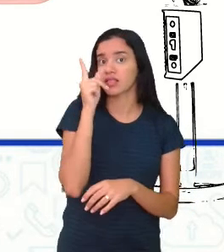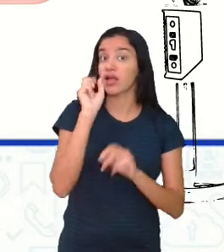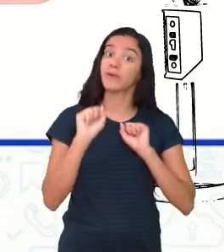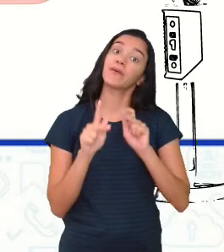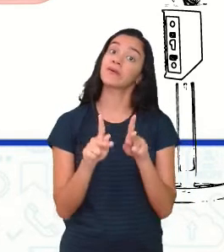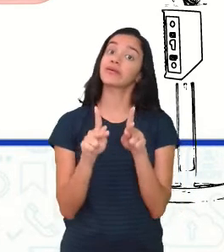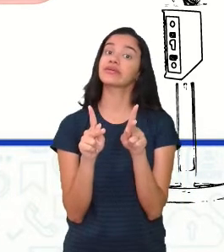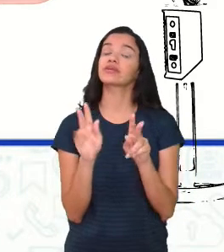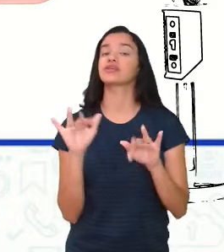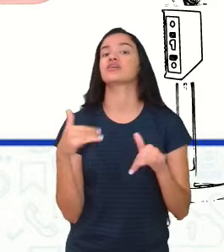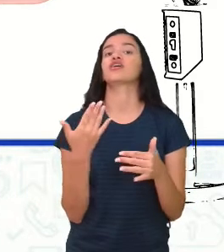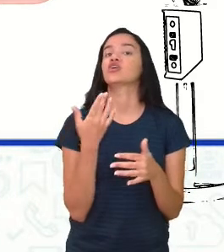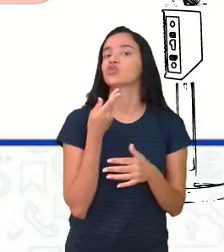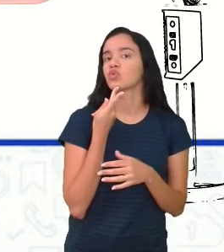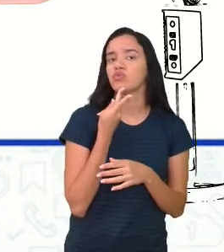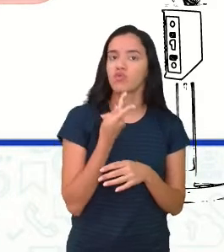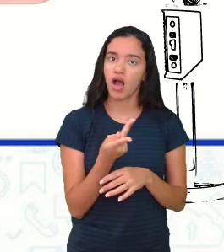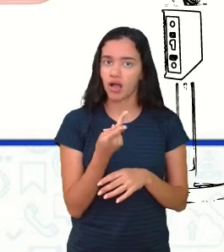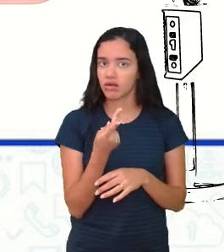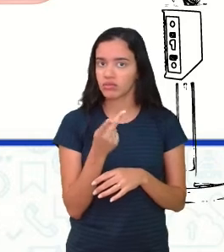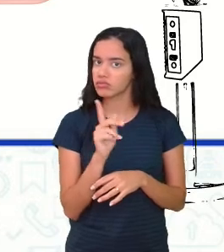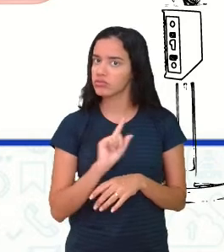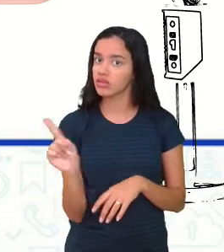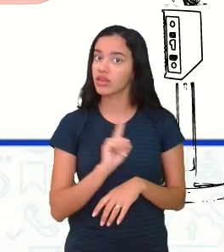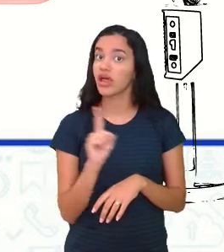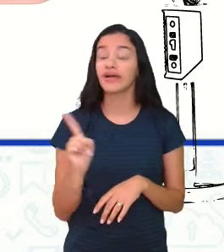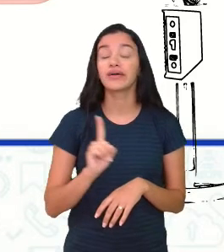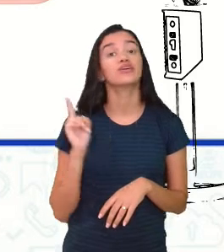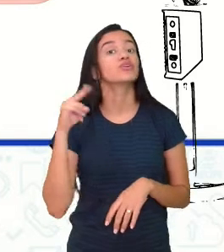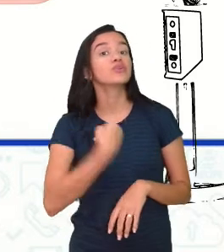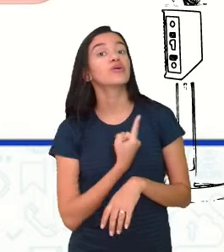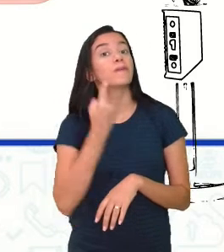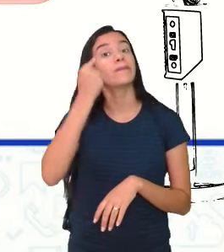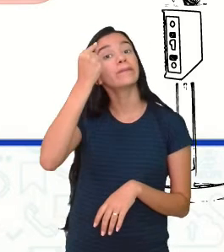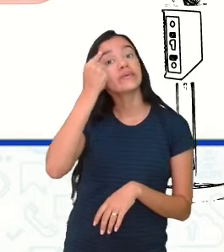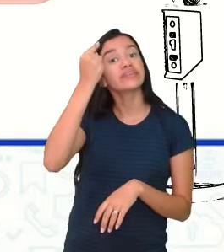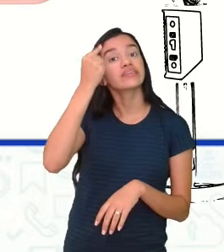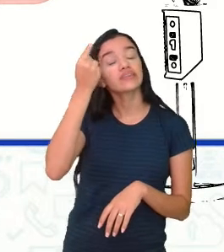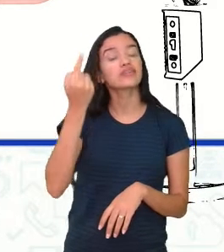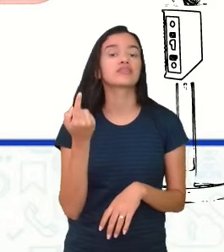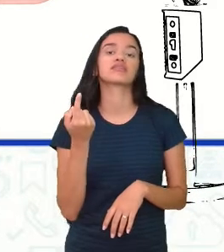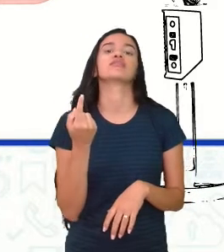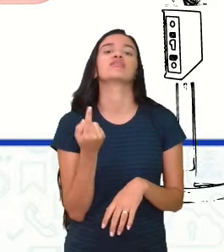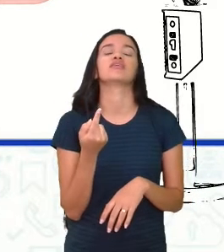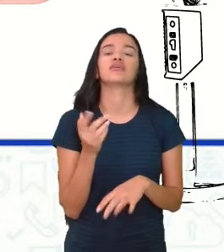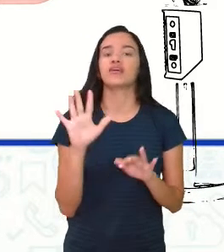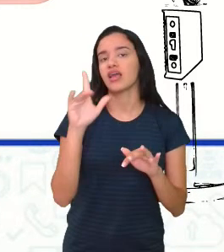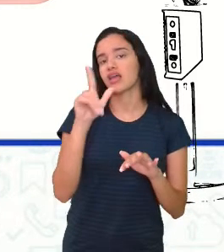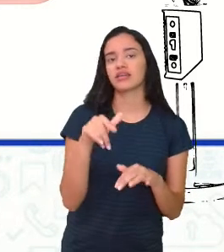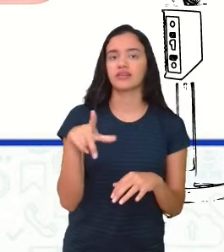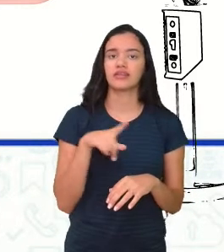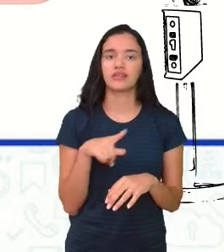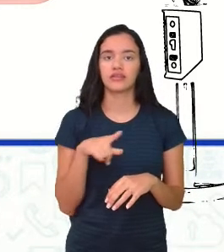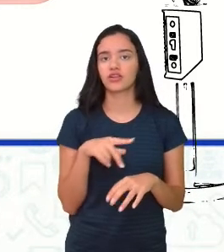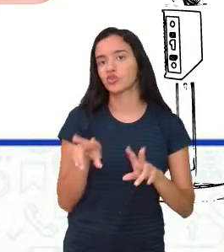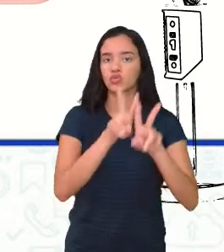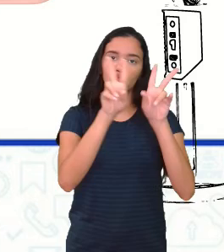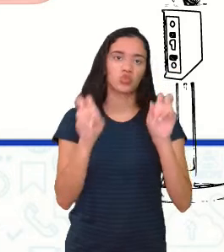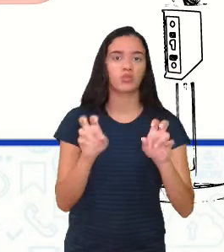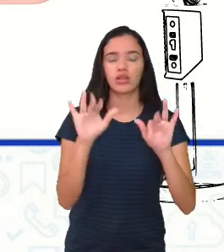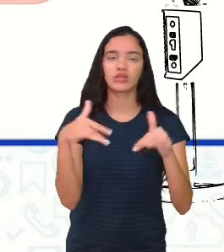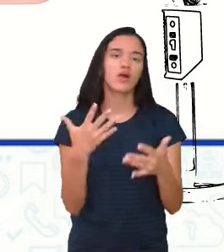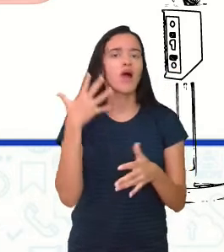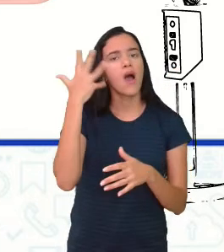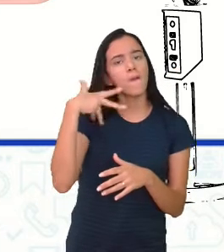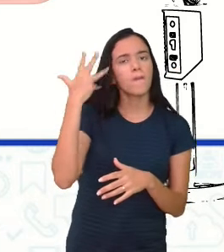gente? Eu estou dizendo que é isso. A gente está pensando sobre, né, o pensamento que existe sobre. Então, é